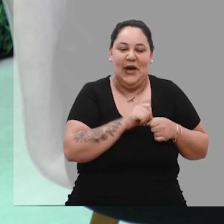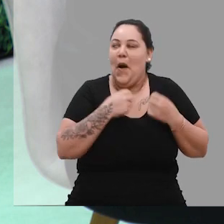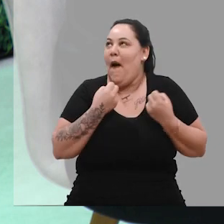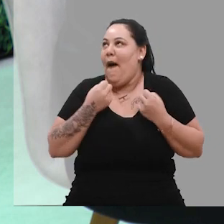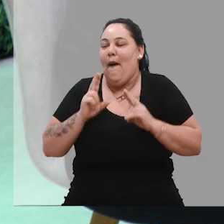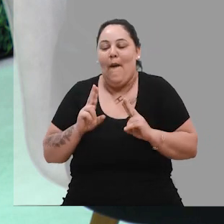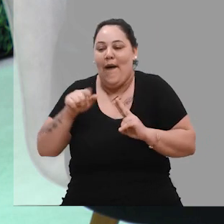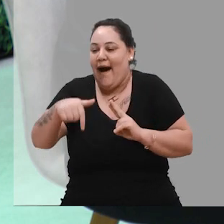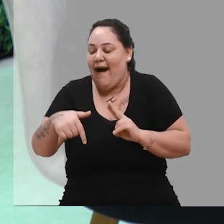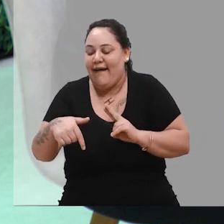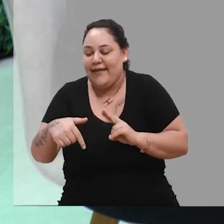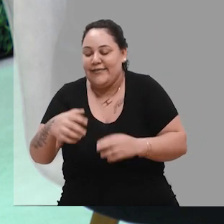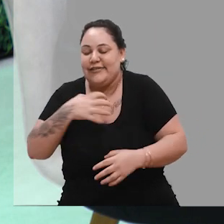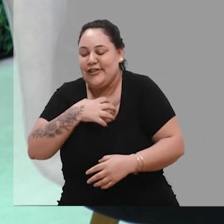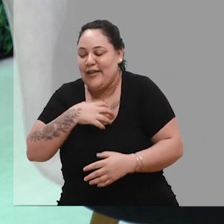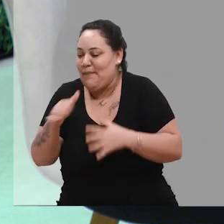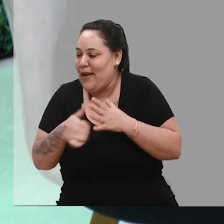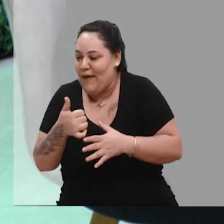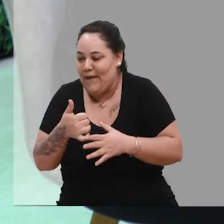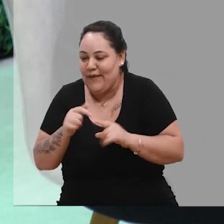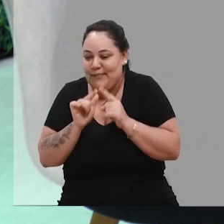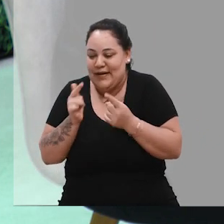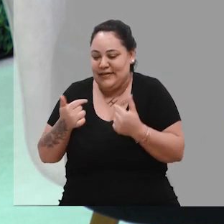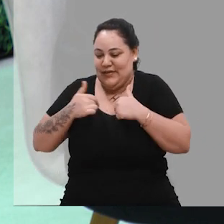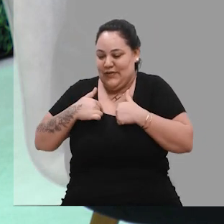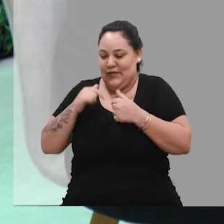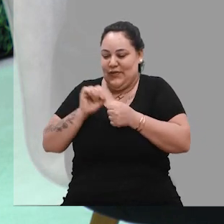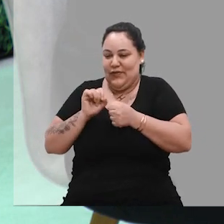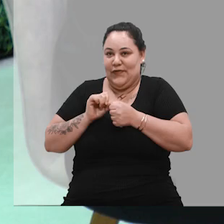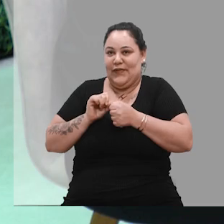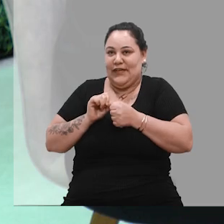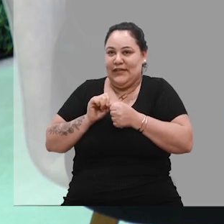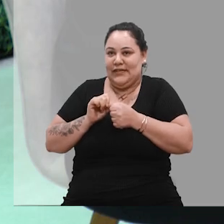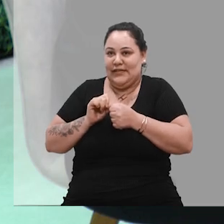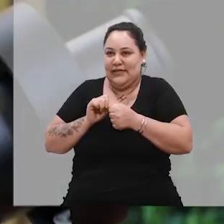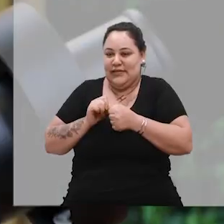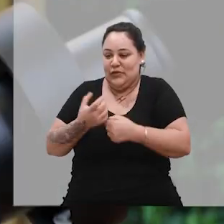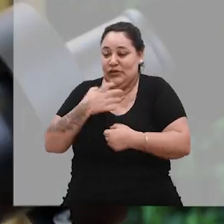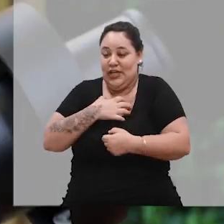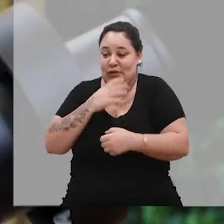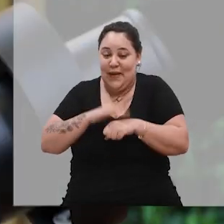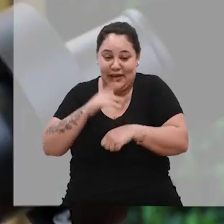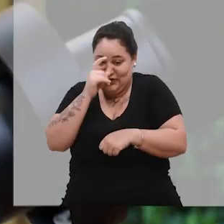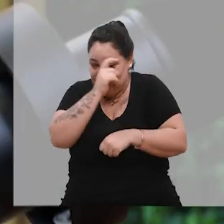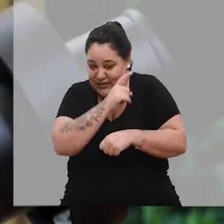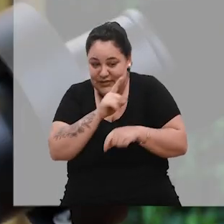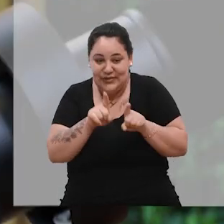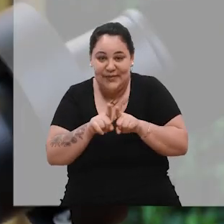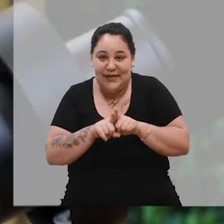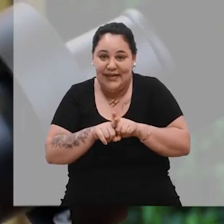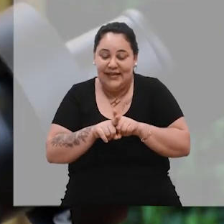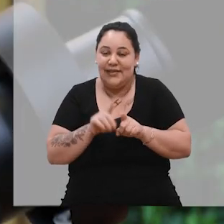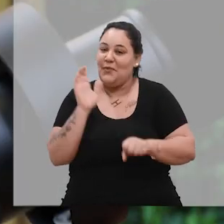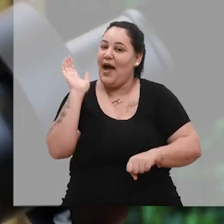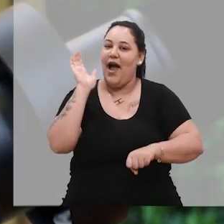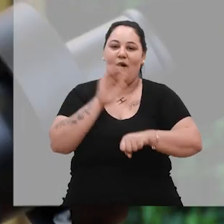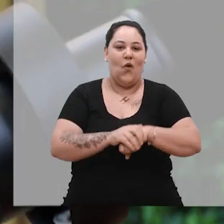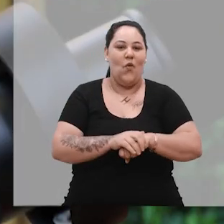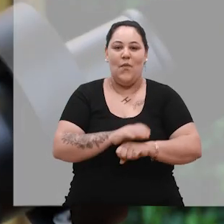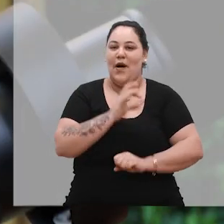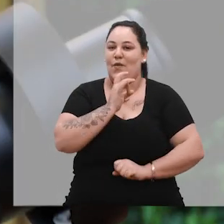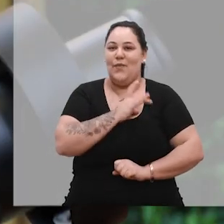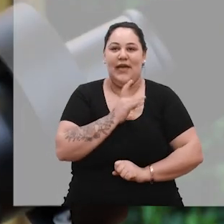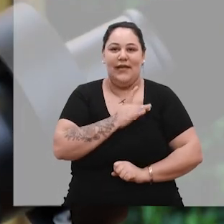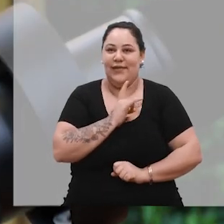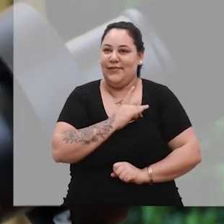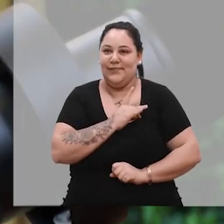ser feita, mas eu acabei fazendo da forma mais complicada muitas vezes. Então, a culpa e o medo é o